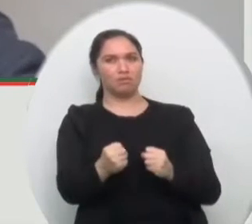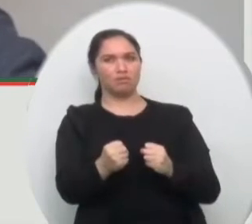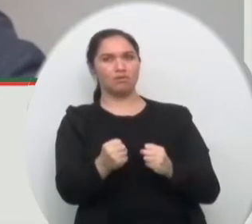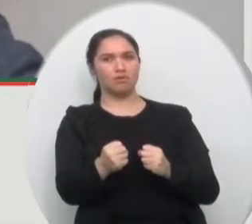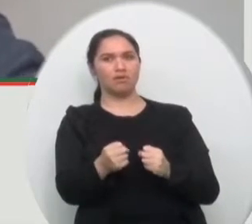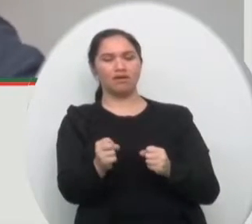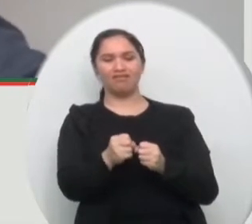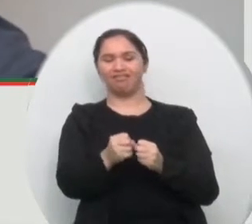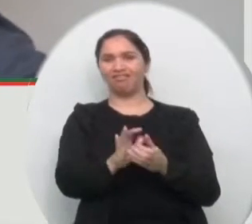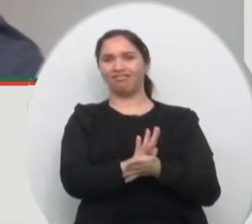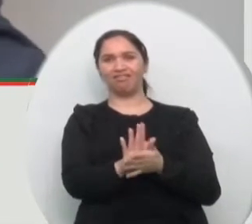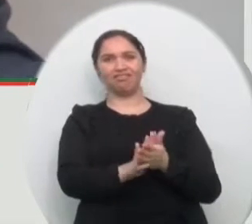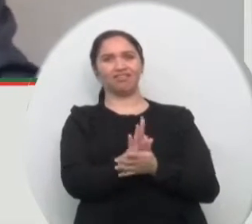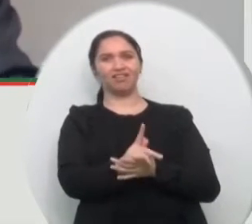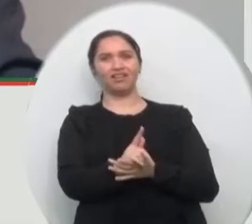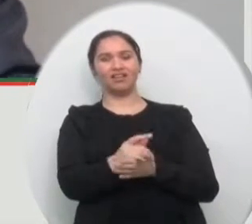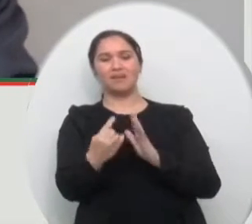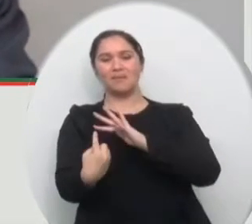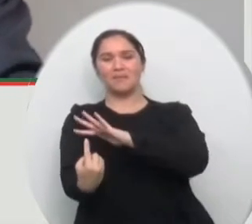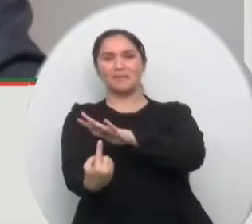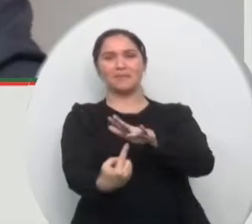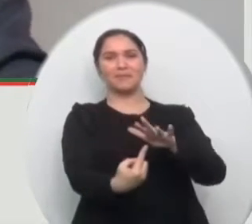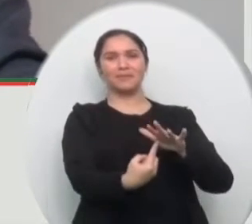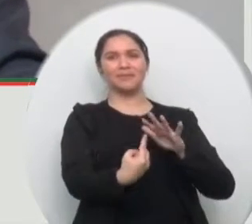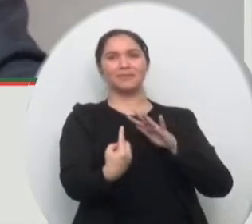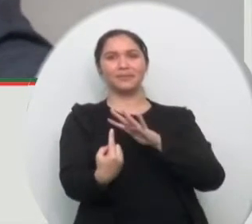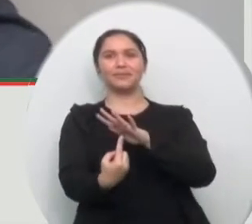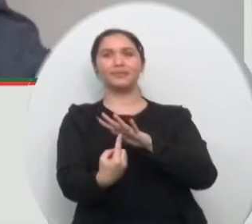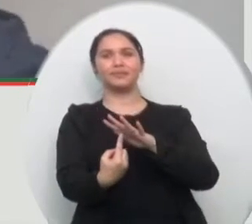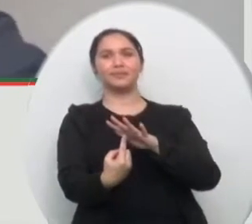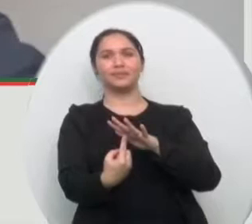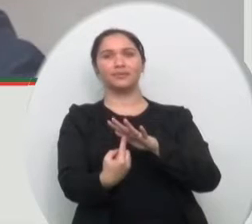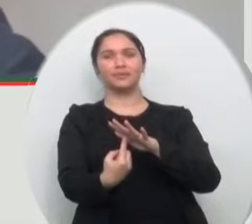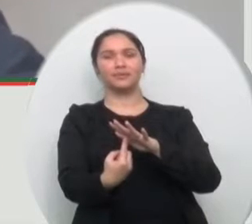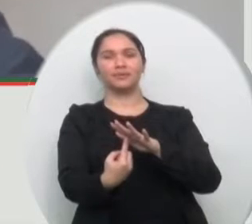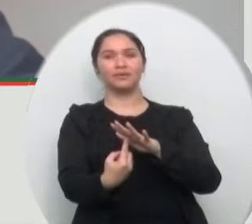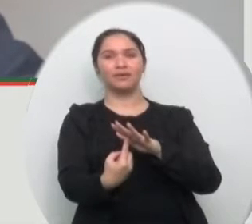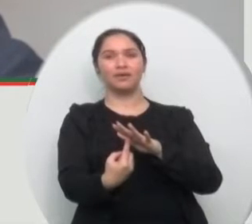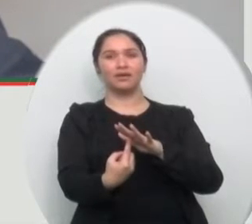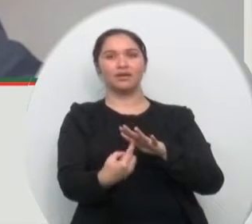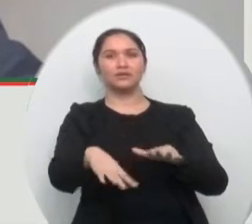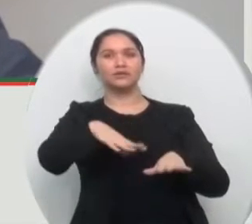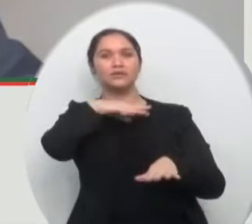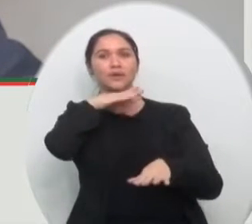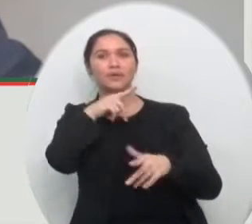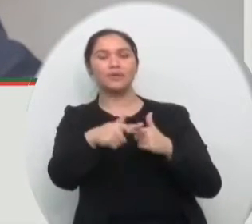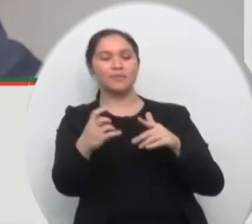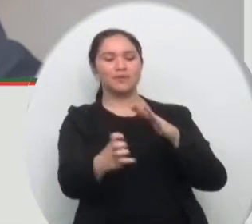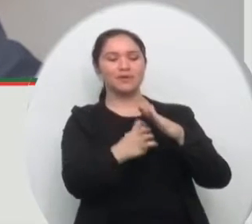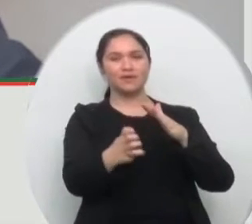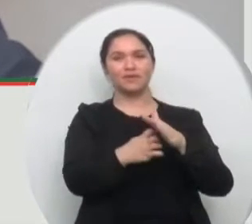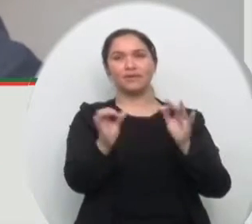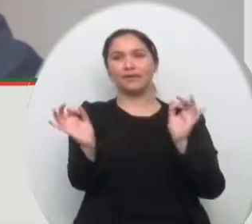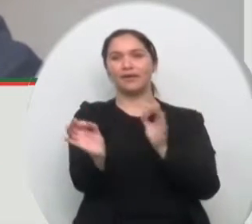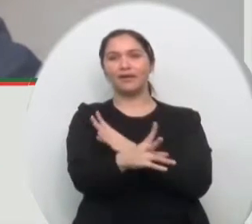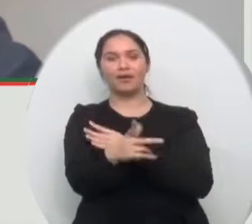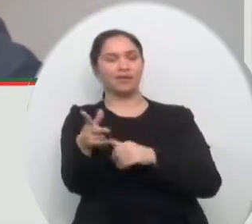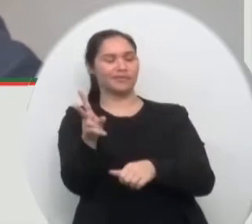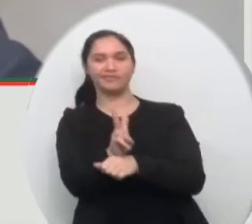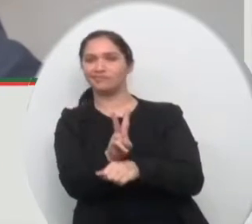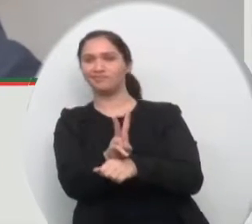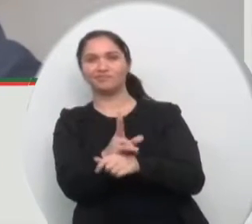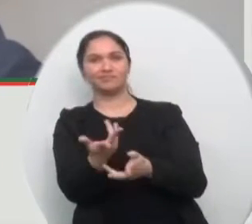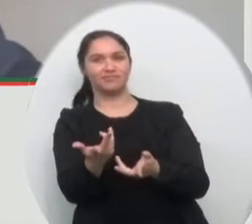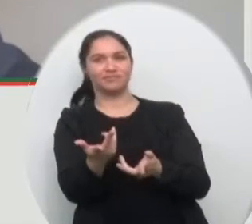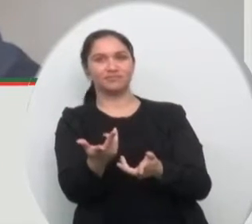com o meio ambiente, enquanto os órgãos são pagos para defender o meio ambiente. E fico fazendo boquinha. Por quê?